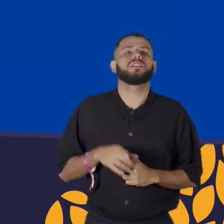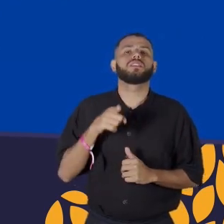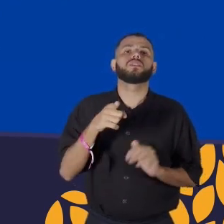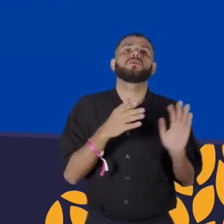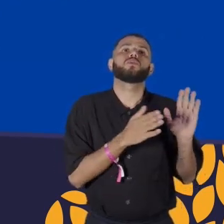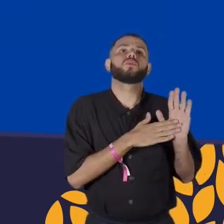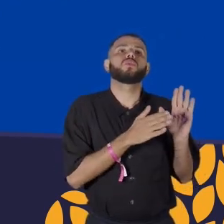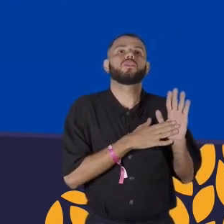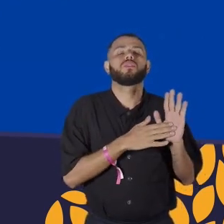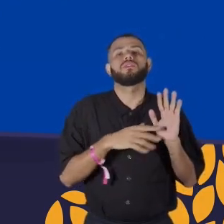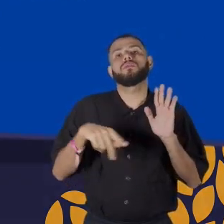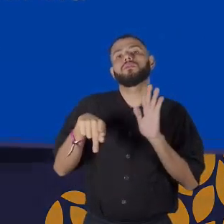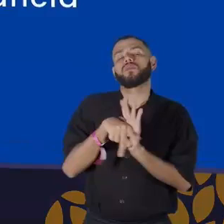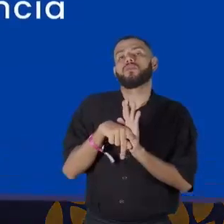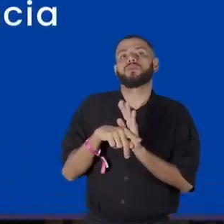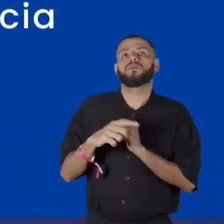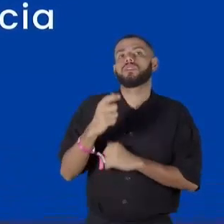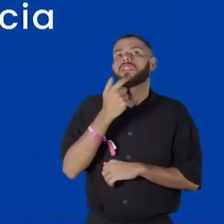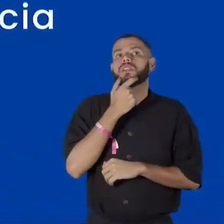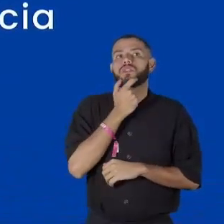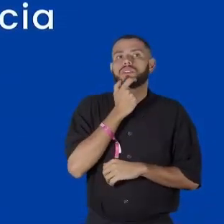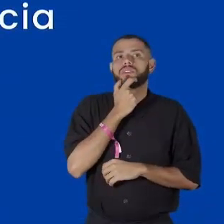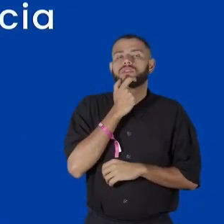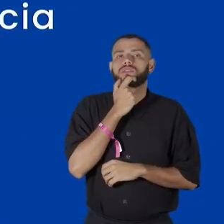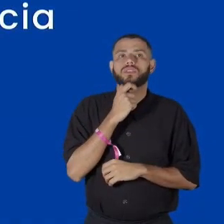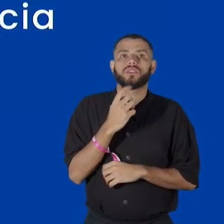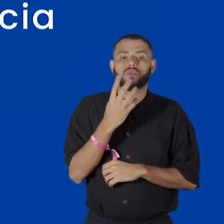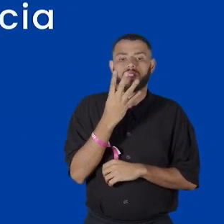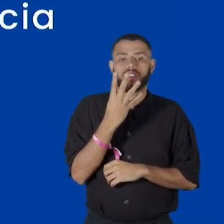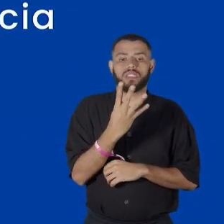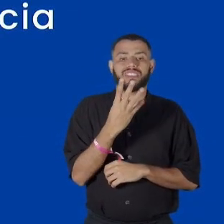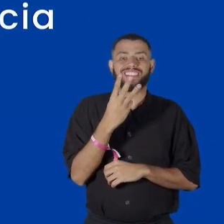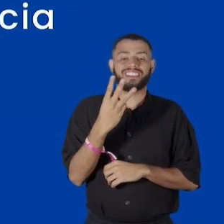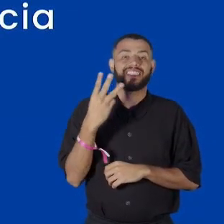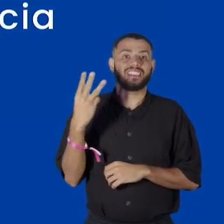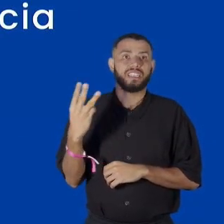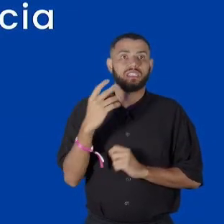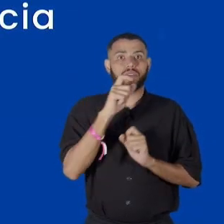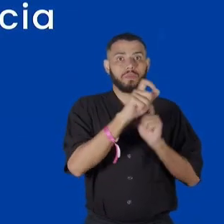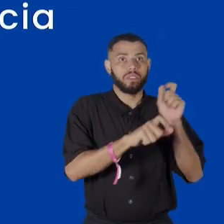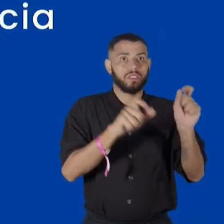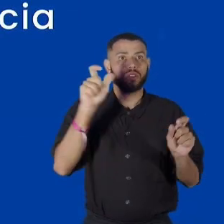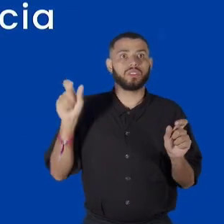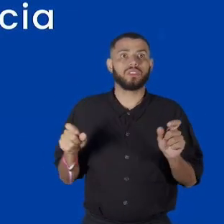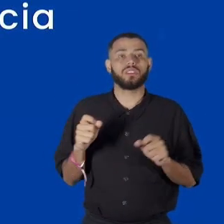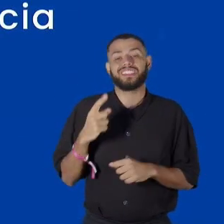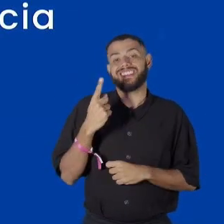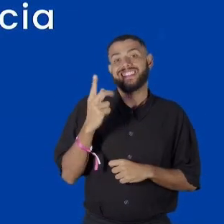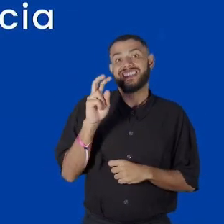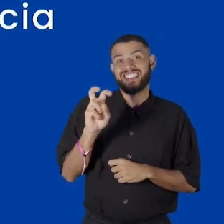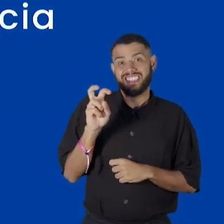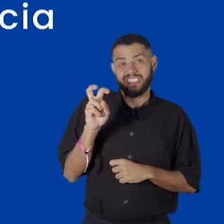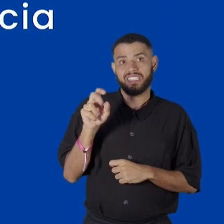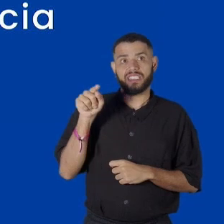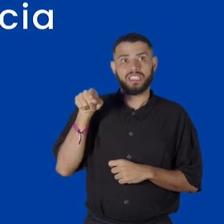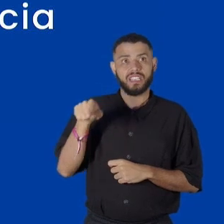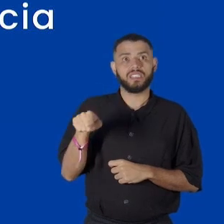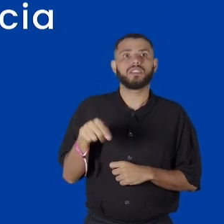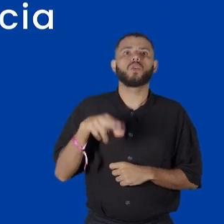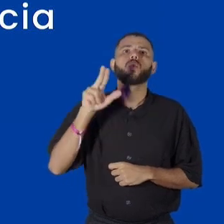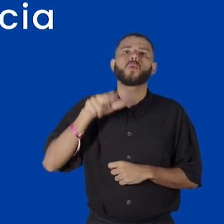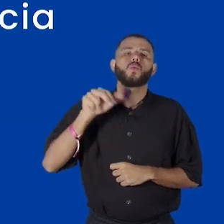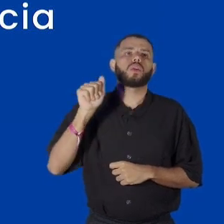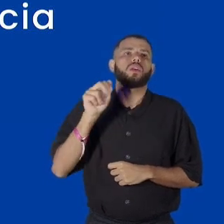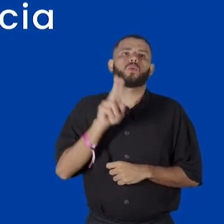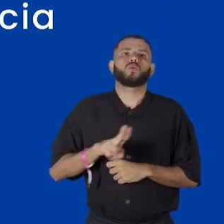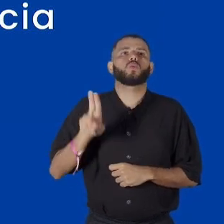protocolo lá do Reino Unido. Desses 433 pacientes, 15 deles nunca tinham usado a